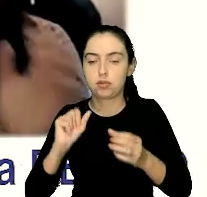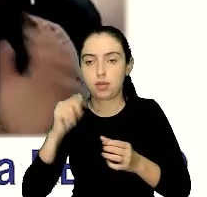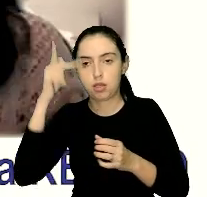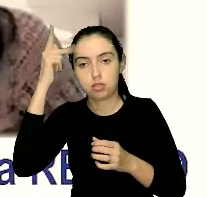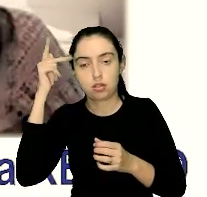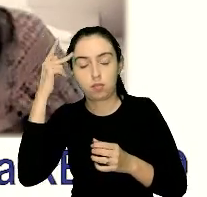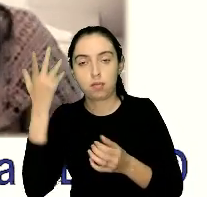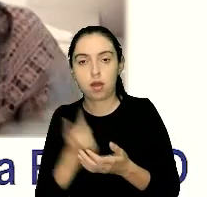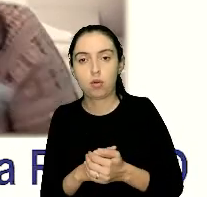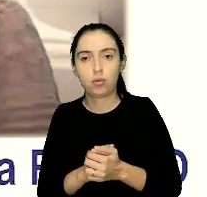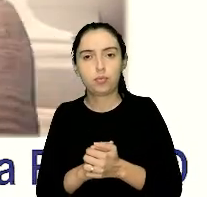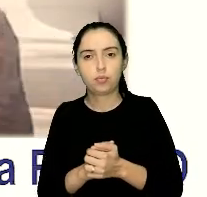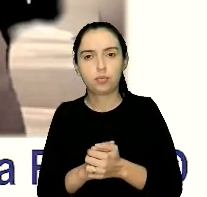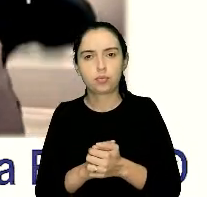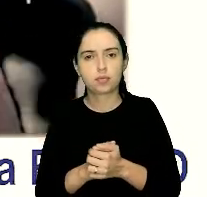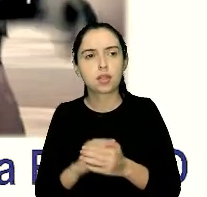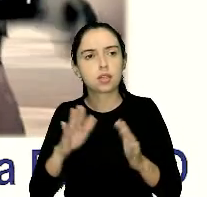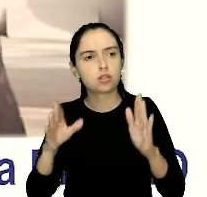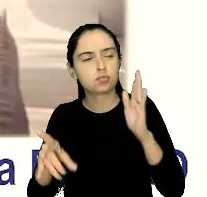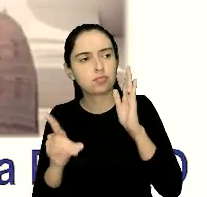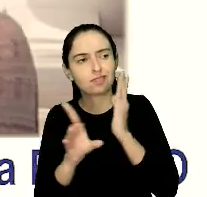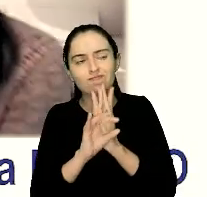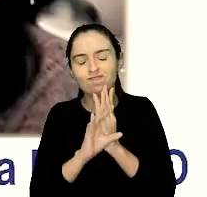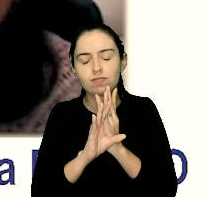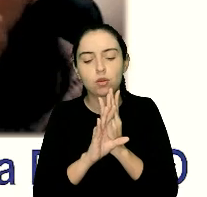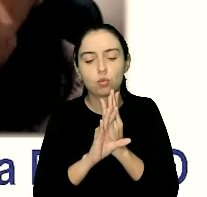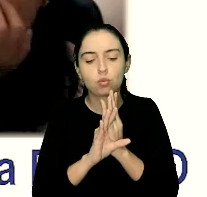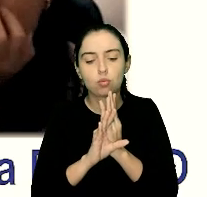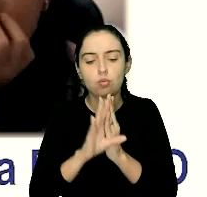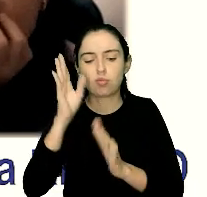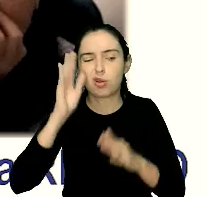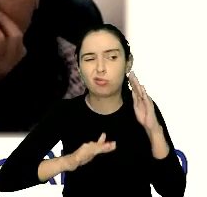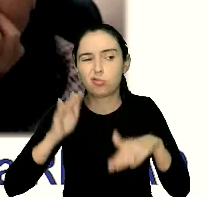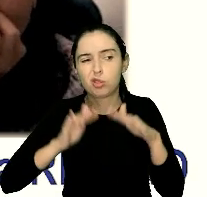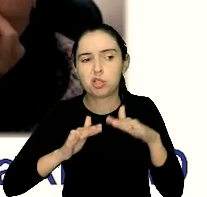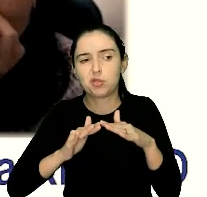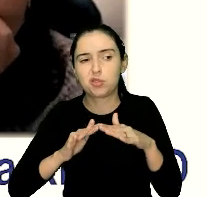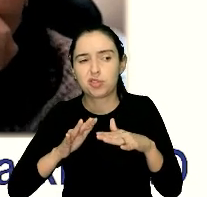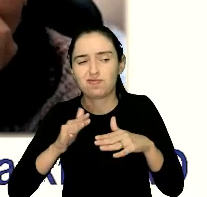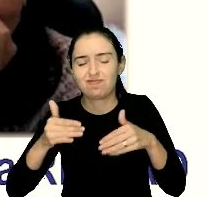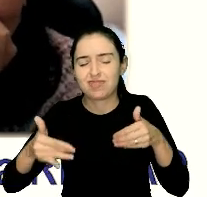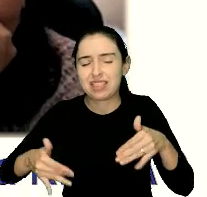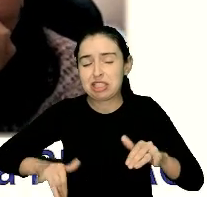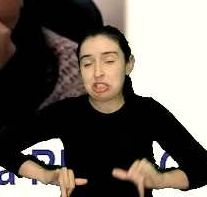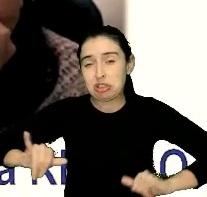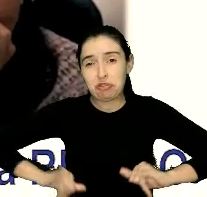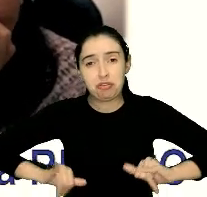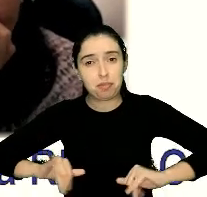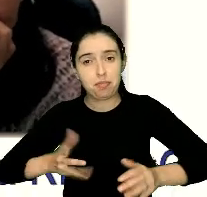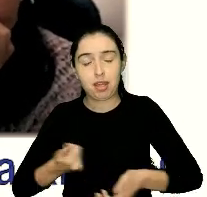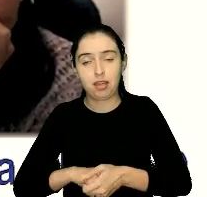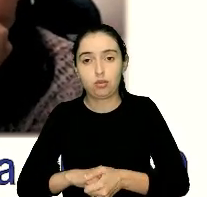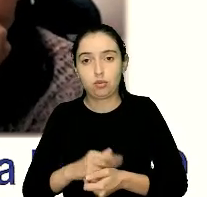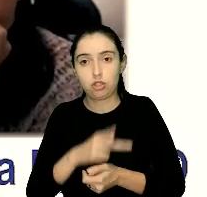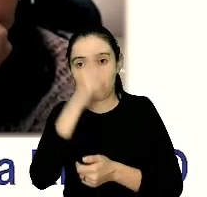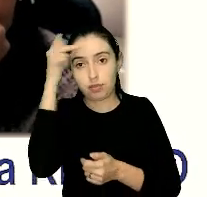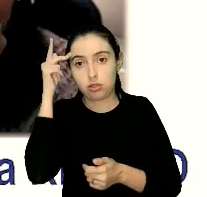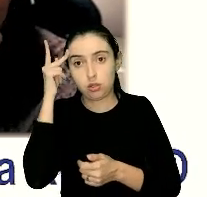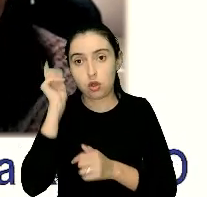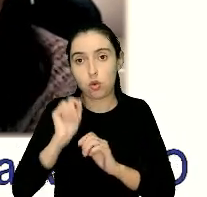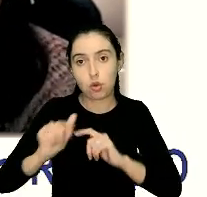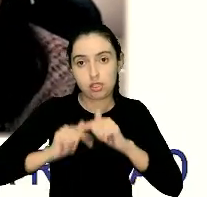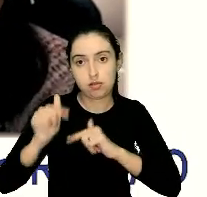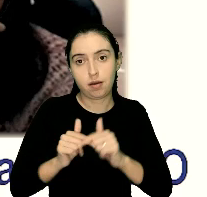deparar com algumas situações de sofrimento de alguns servidores em algumas unidades, ela